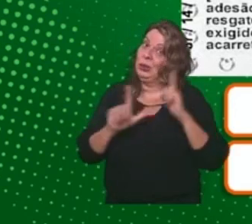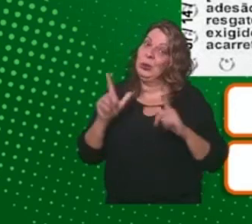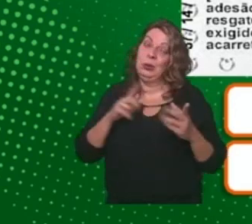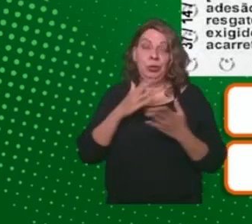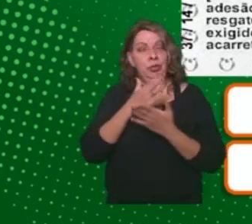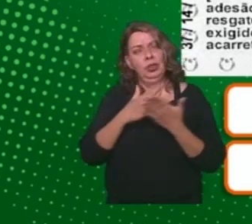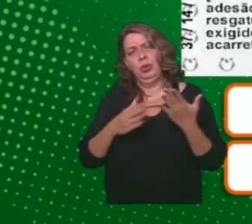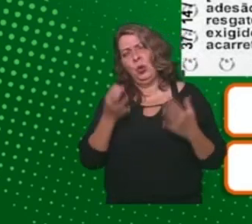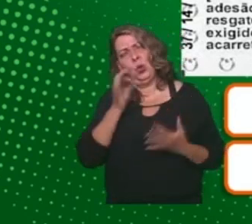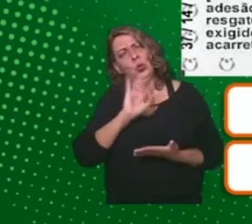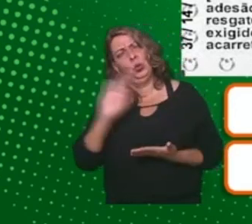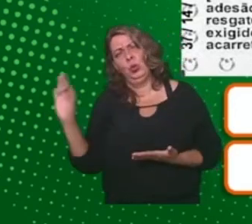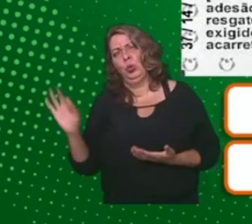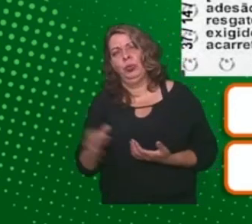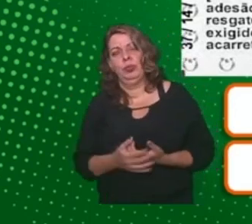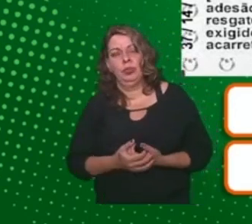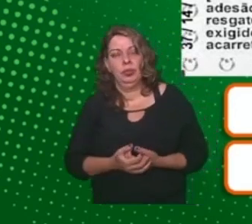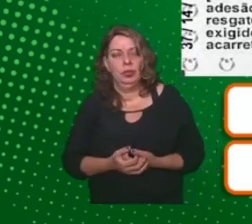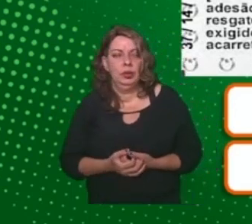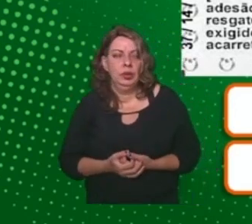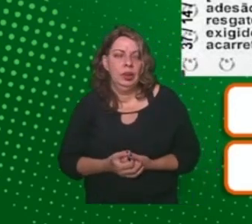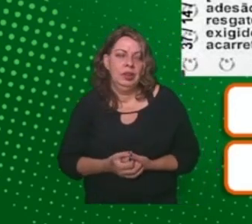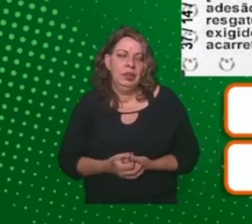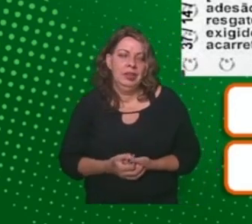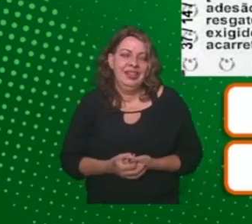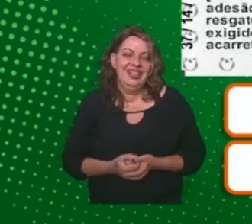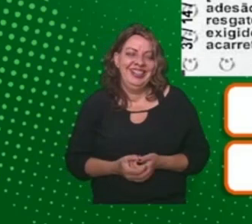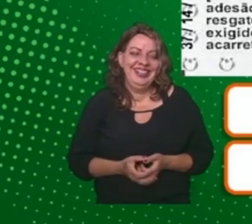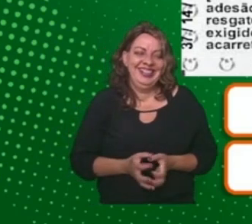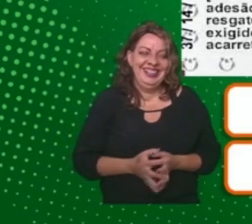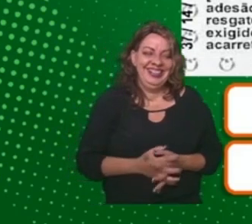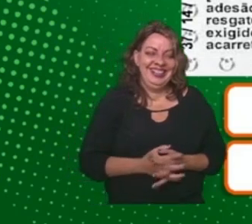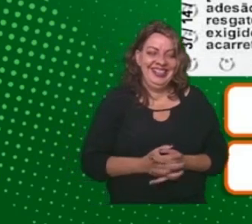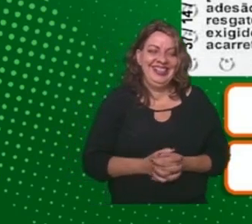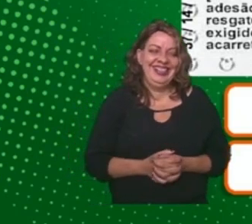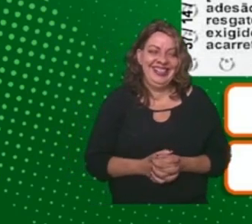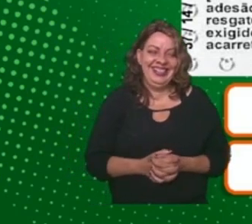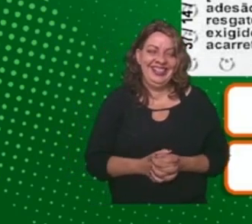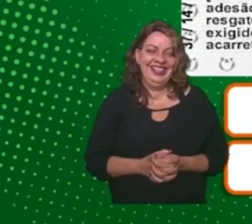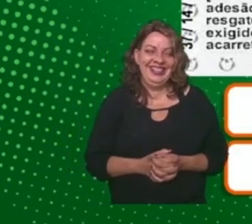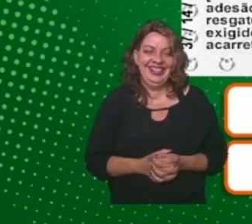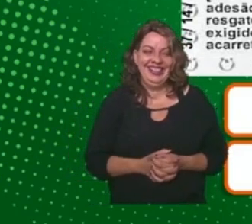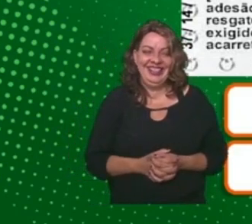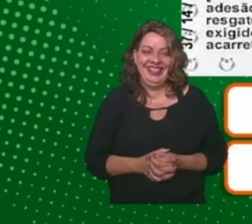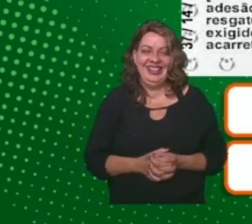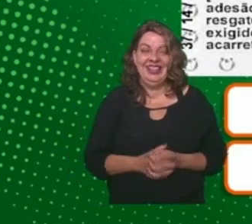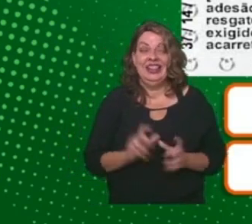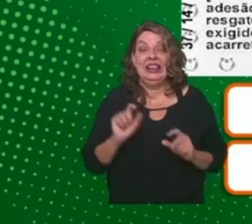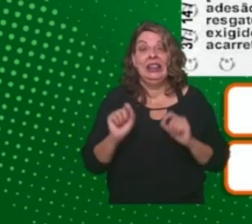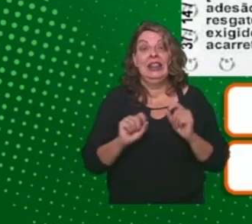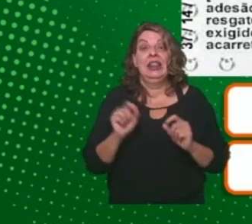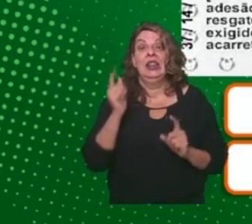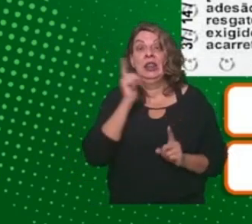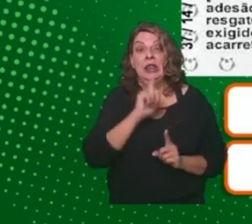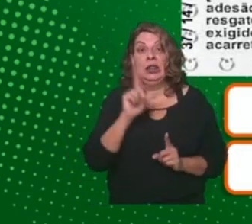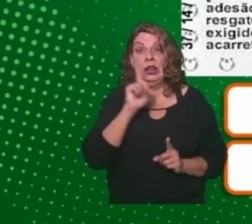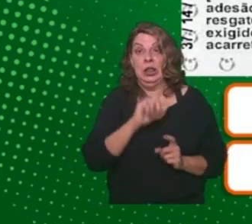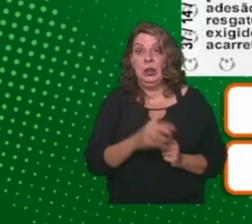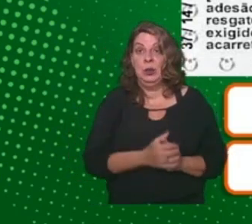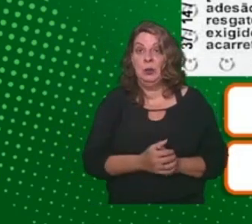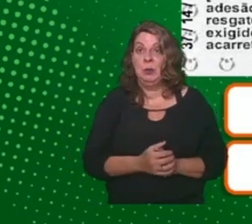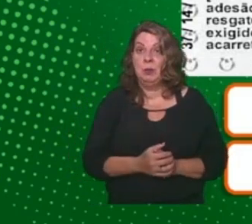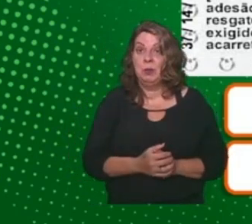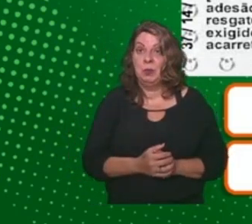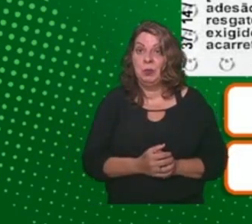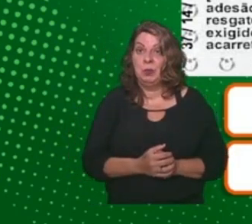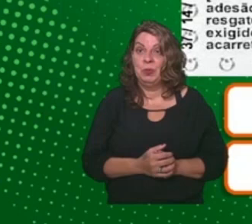Tá ótimo. Prêmio dividido é felicidade multiplicada e a gente vai ver isso agora. Os nossos contemplados estão aqui na